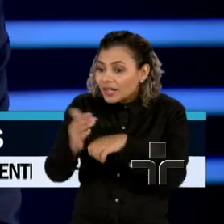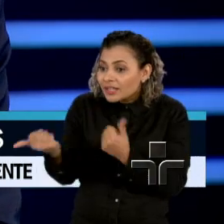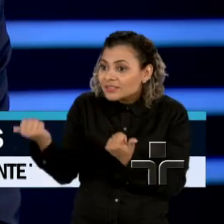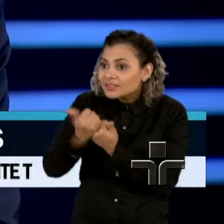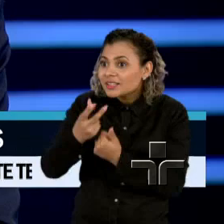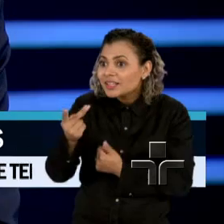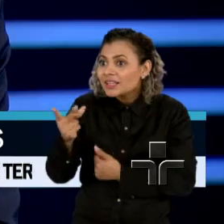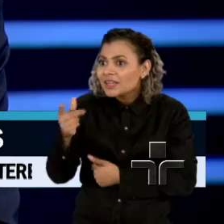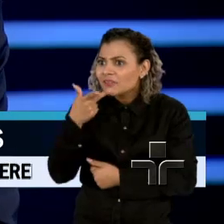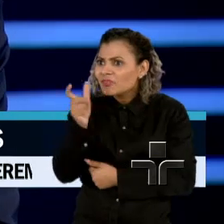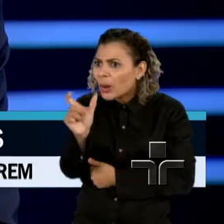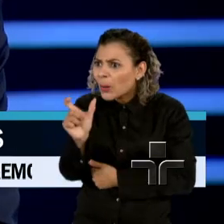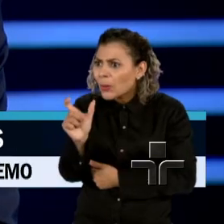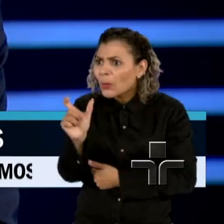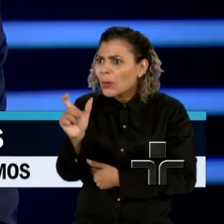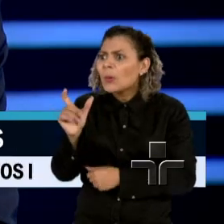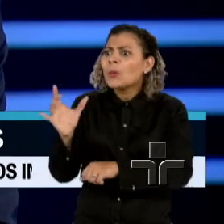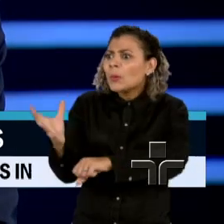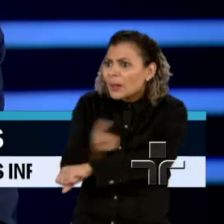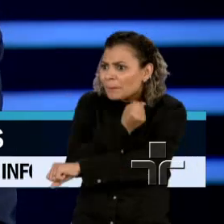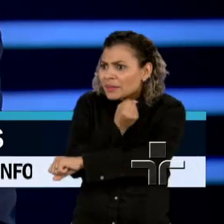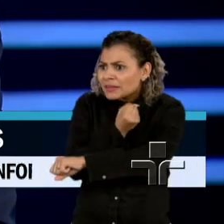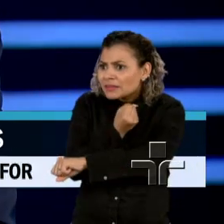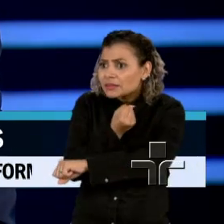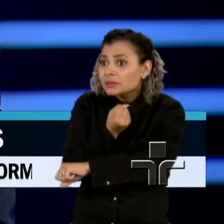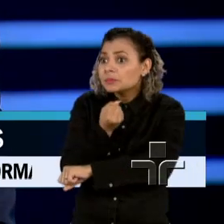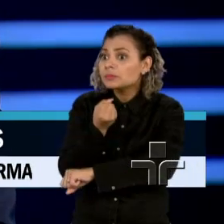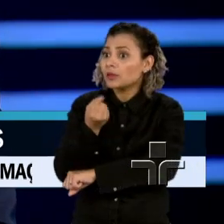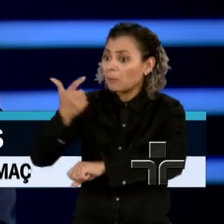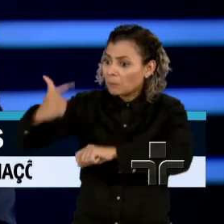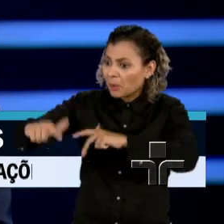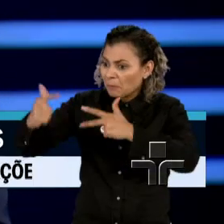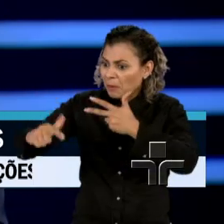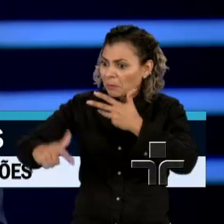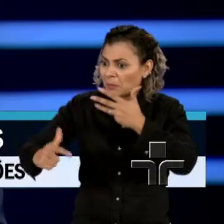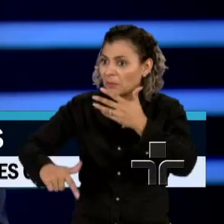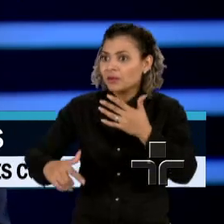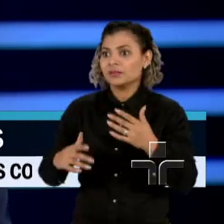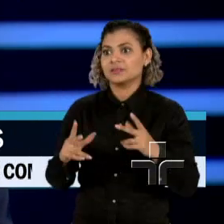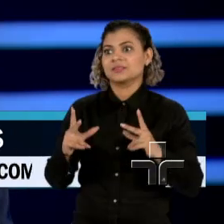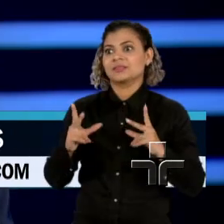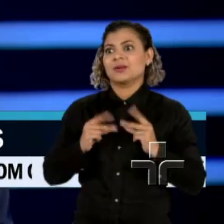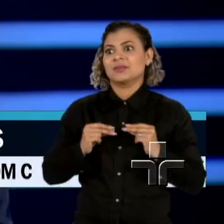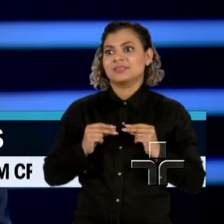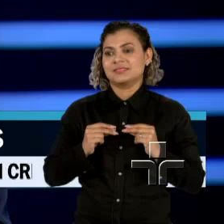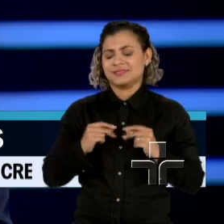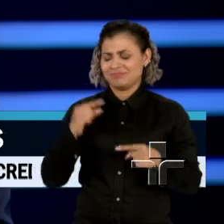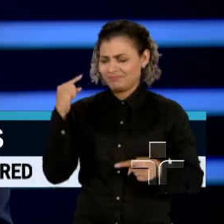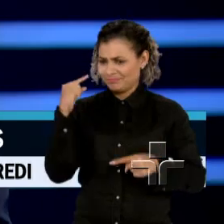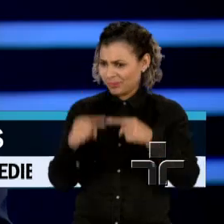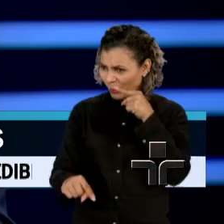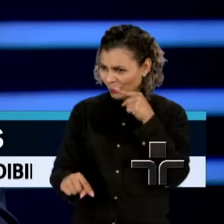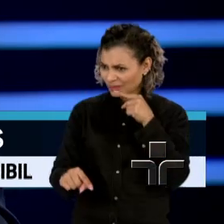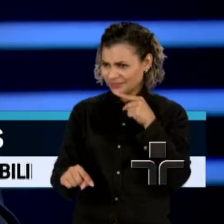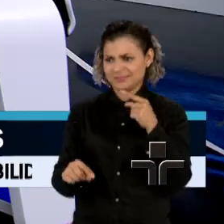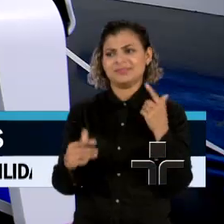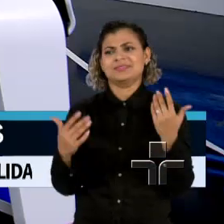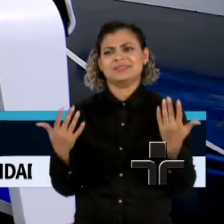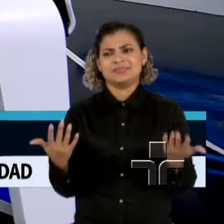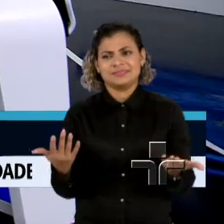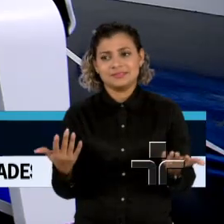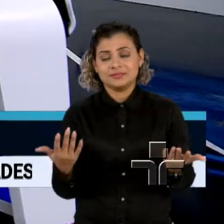usar esses termos, e foram 5, 6 vezes seguidas, né? Ou foi um tremendo ato falho, ou ele realmente